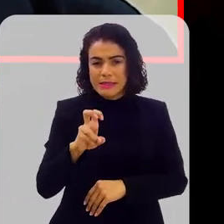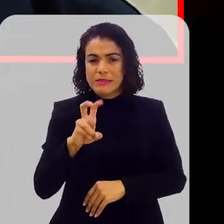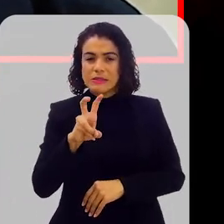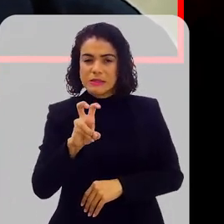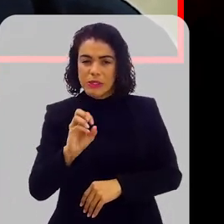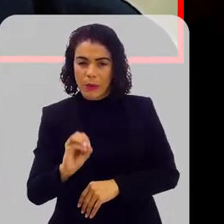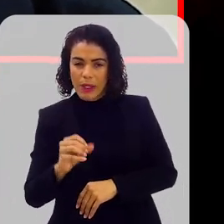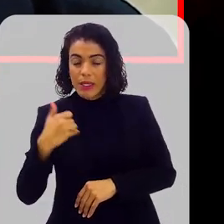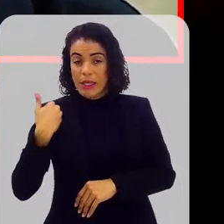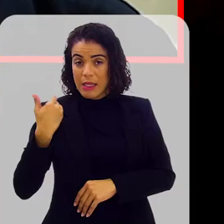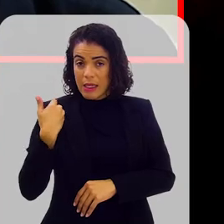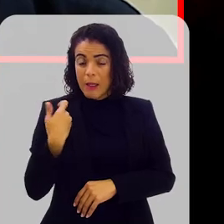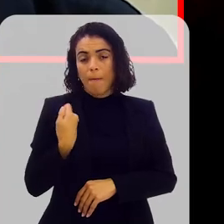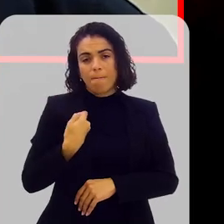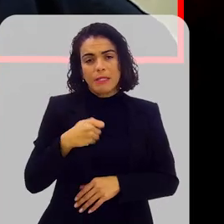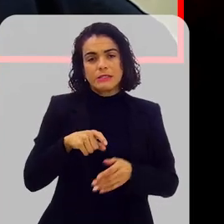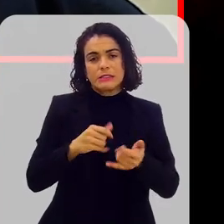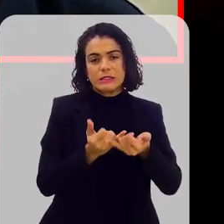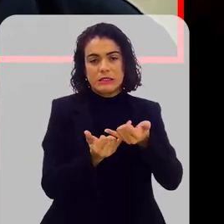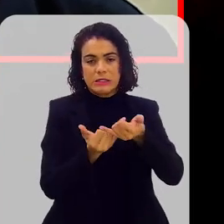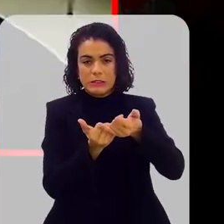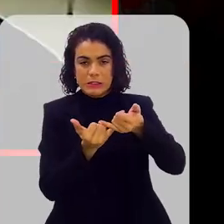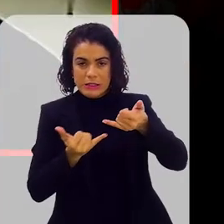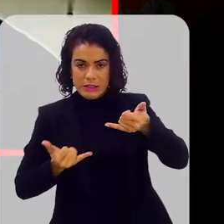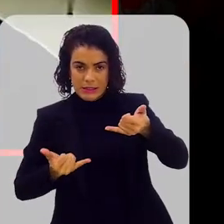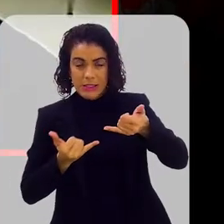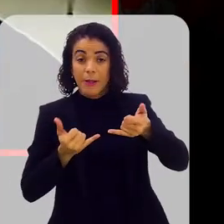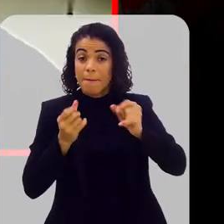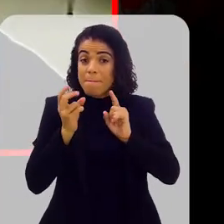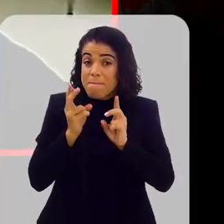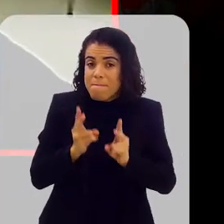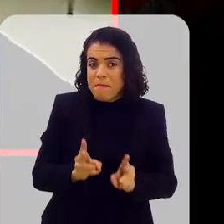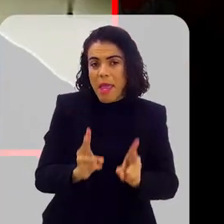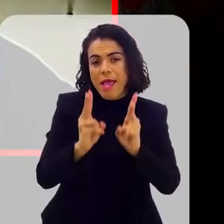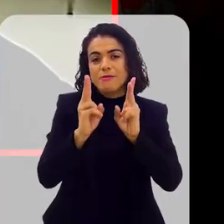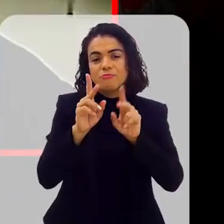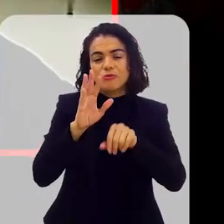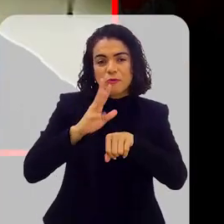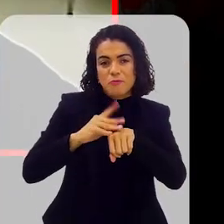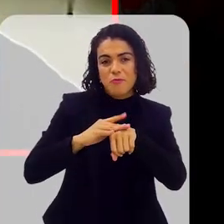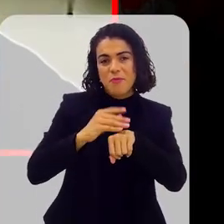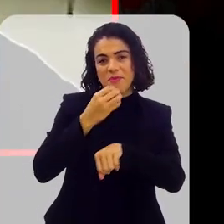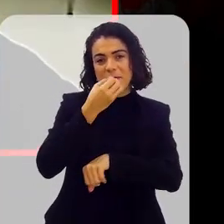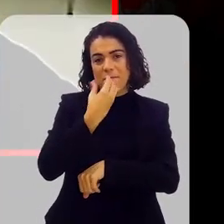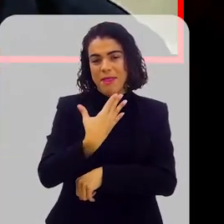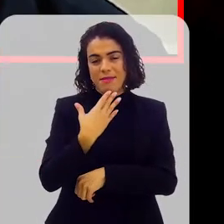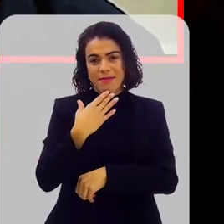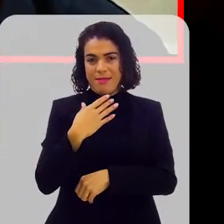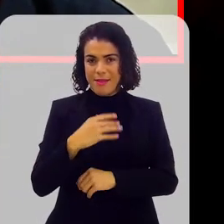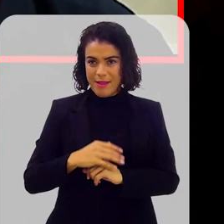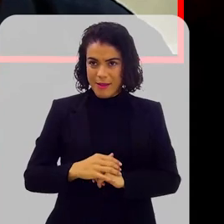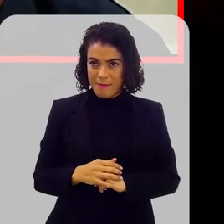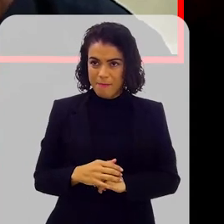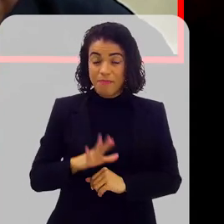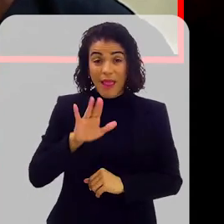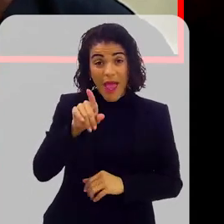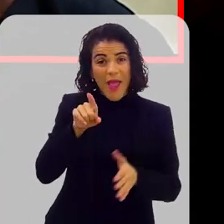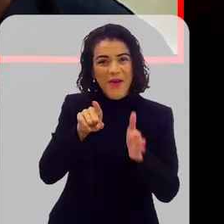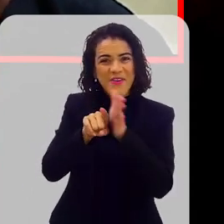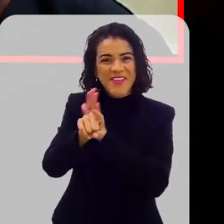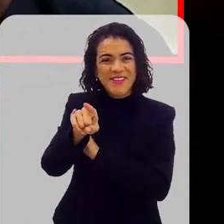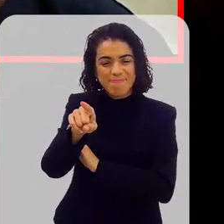45, 40, 45 anos de idade, 50 anos, você tem que fazer uma colonoscopia para investigar, mesmo que você encontre uma causa benigna para isso, né? Então,